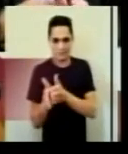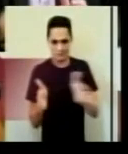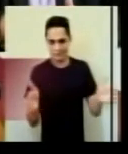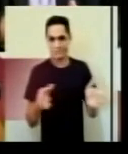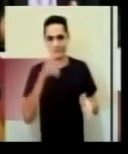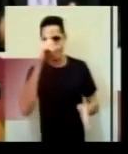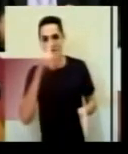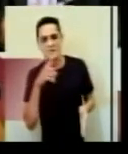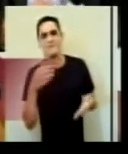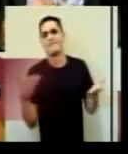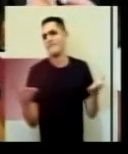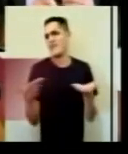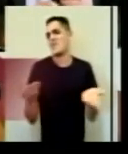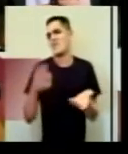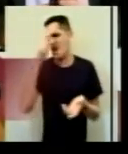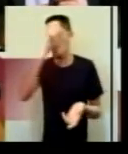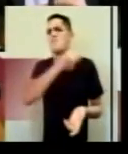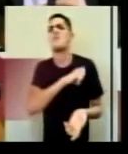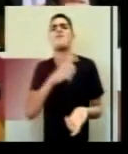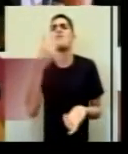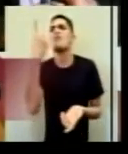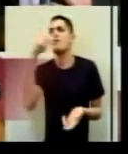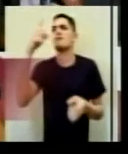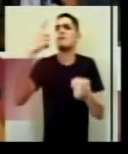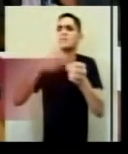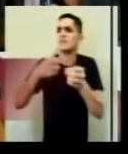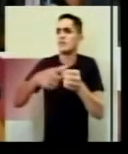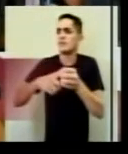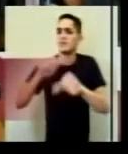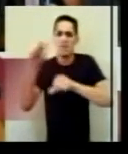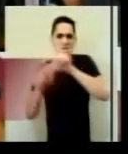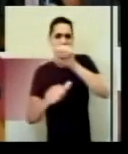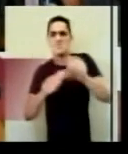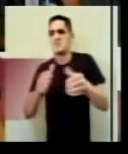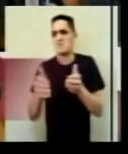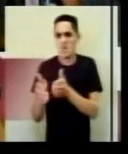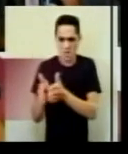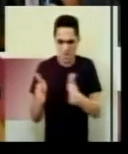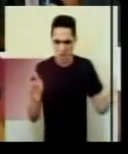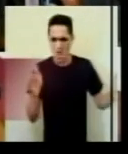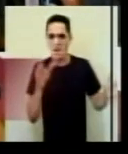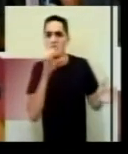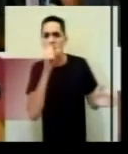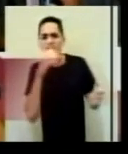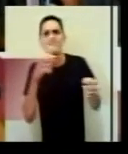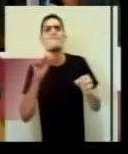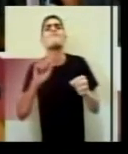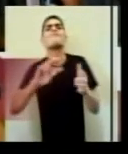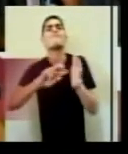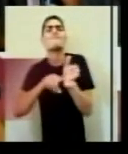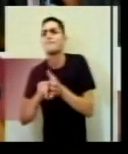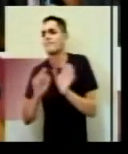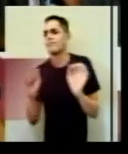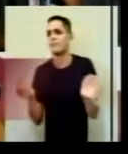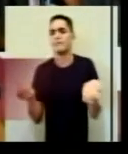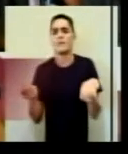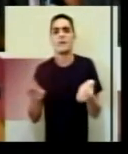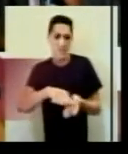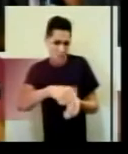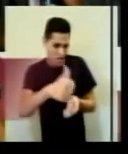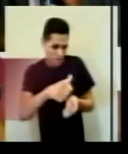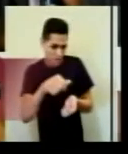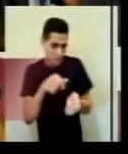sexta-feira, o Estado as qualificou para subir até a fase amarela. E ele pondera também que Rio Preto foi a única